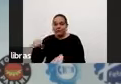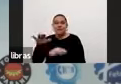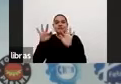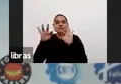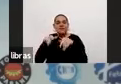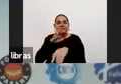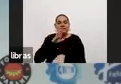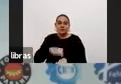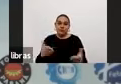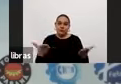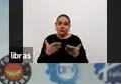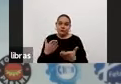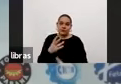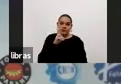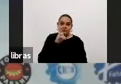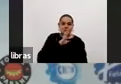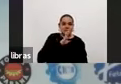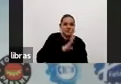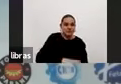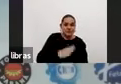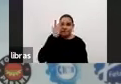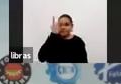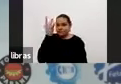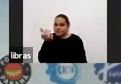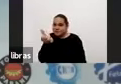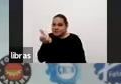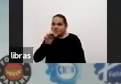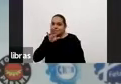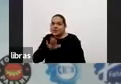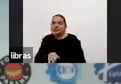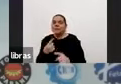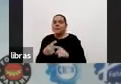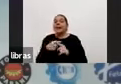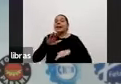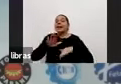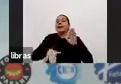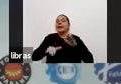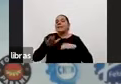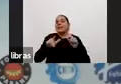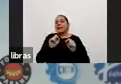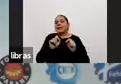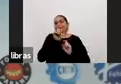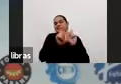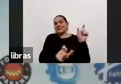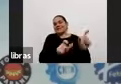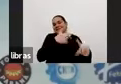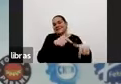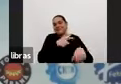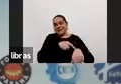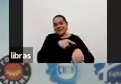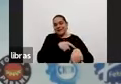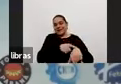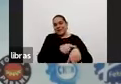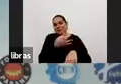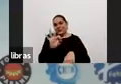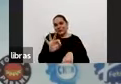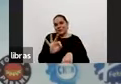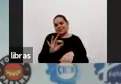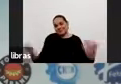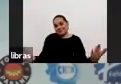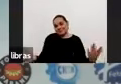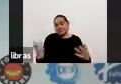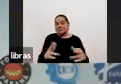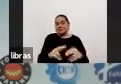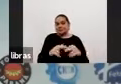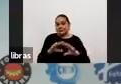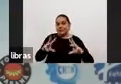às 17 horas, amanhã é às 18, porque depende do horário que os trabalhadores saem, tem o ônibus, e nós queremos que ele possa ter